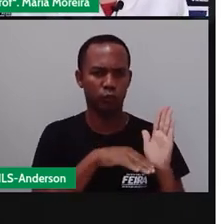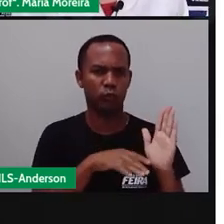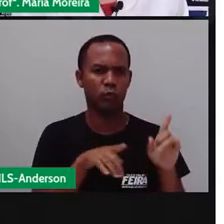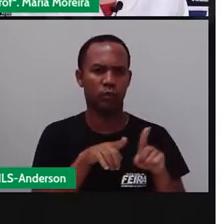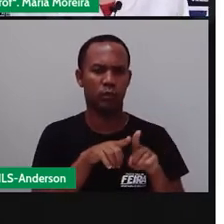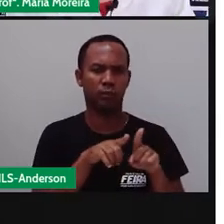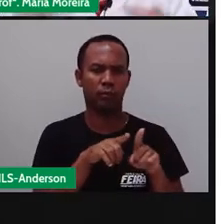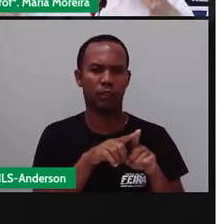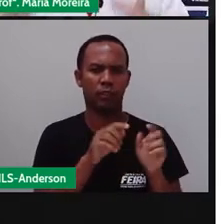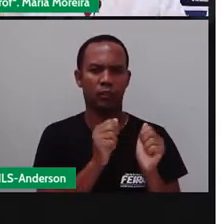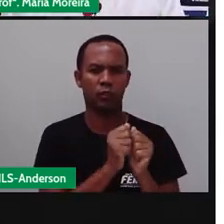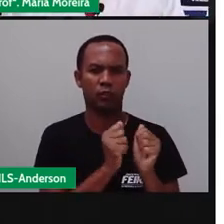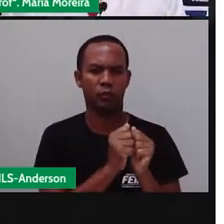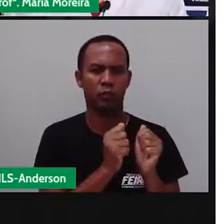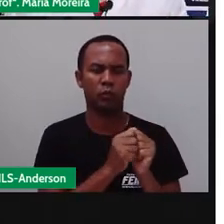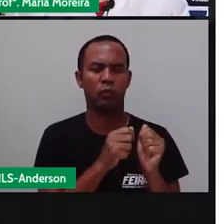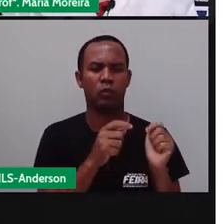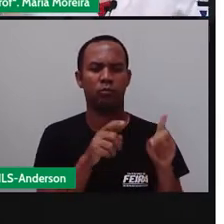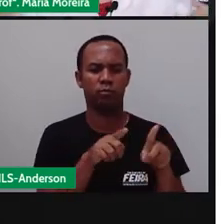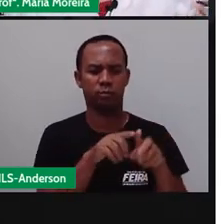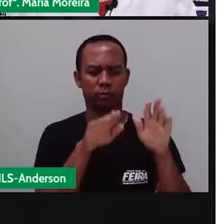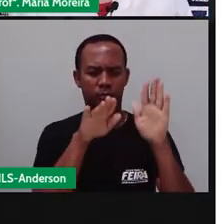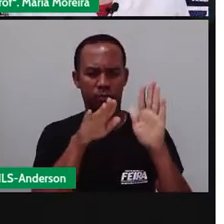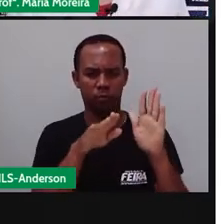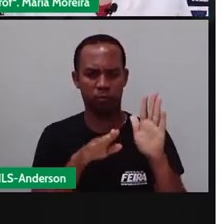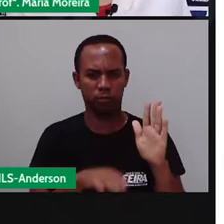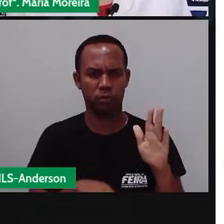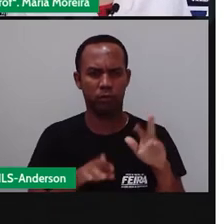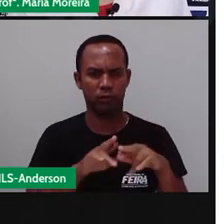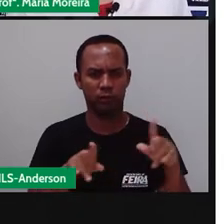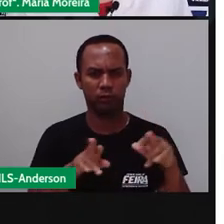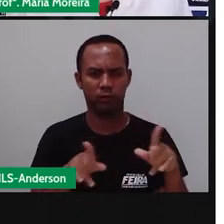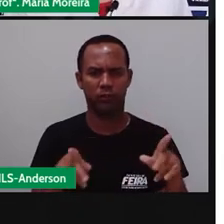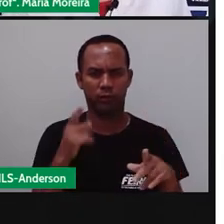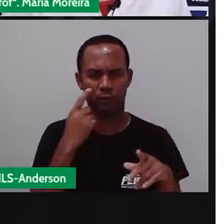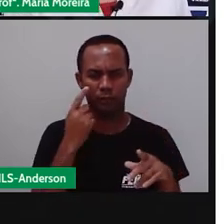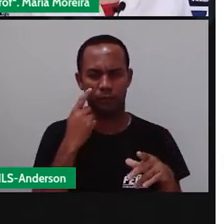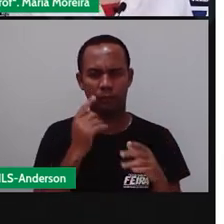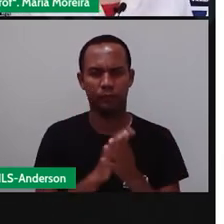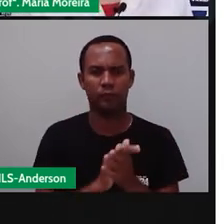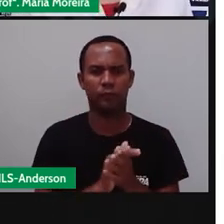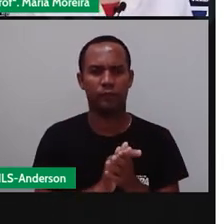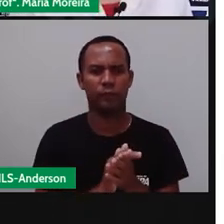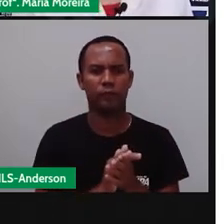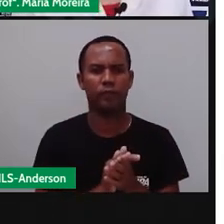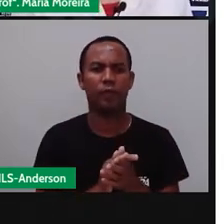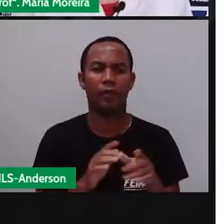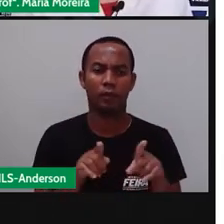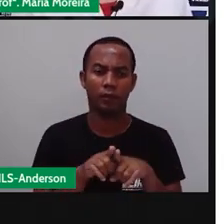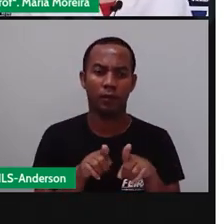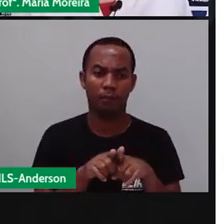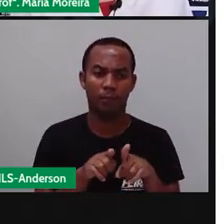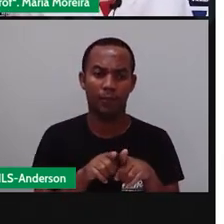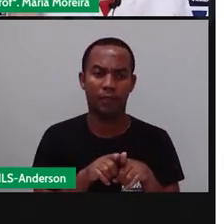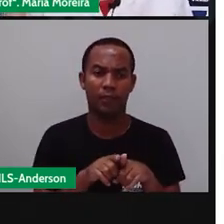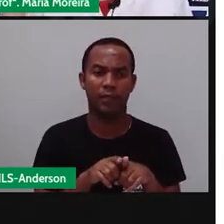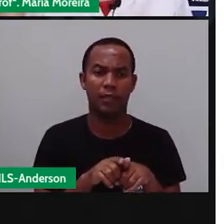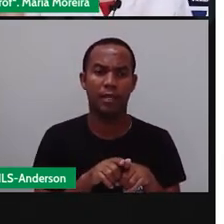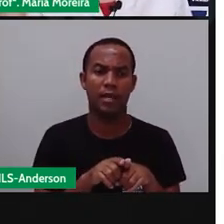perecível, eu vou colocar junto da parte de frios. E assim eu vou separar a minha lista. Uma lista de alunos, é ideal que ela esteja o